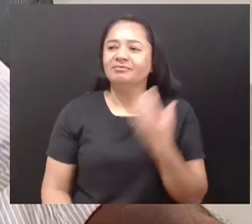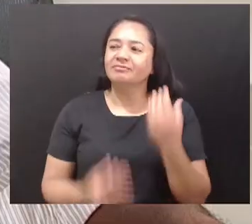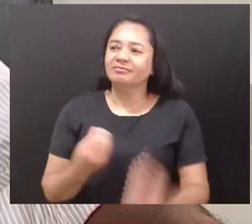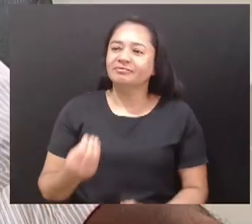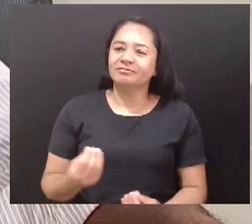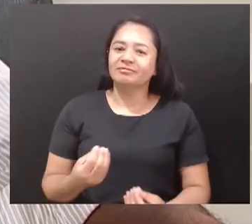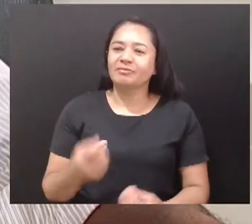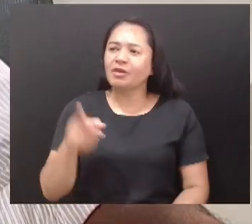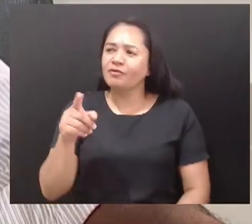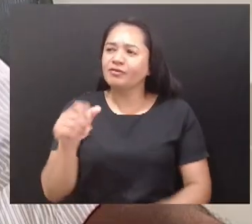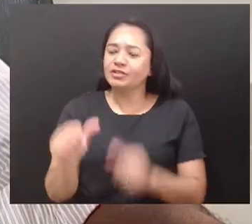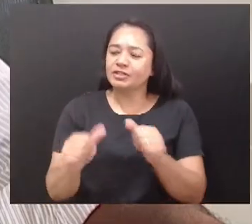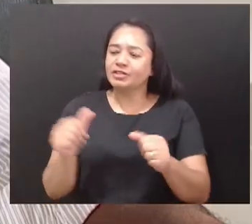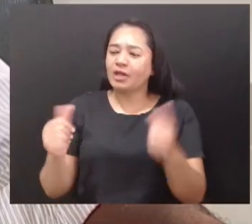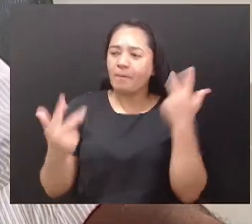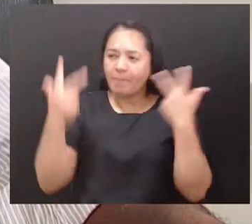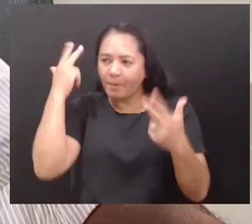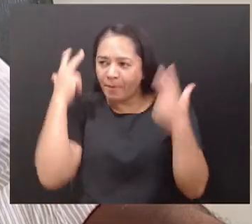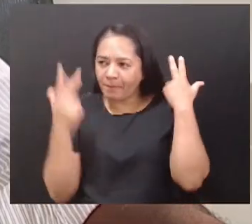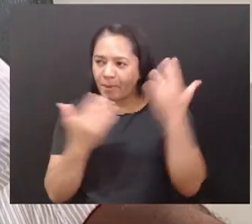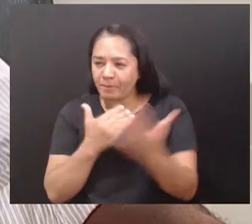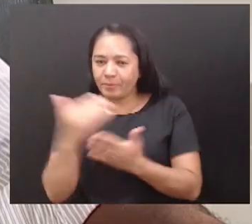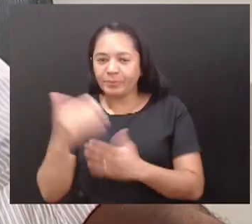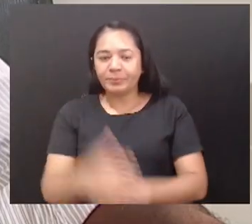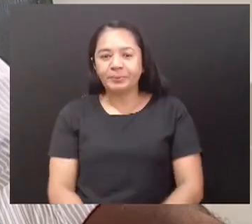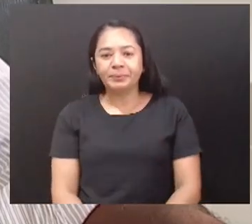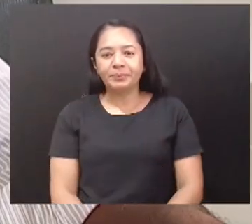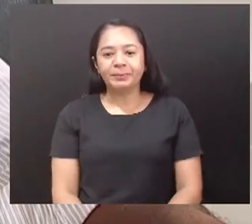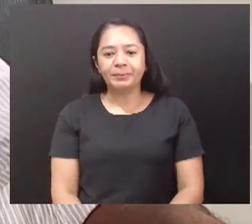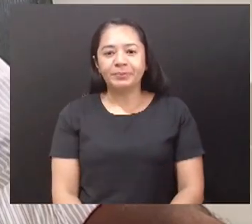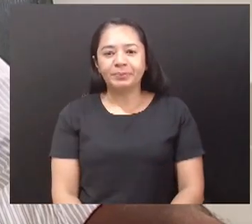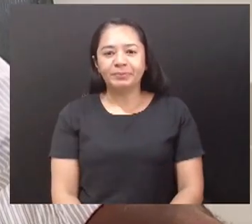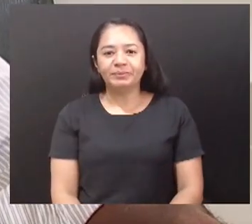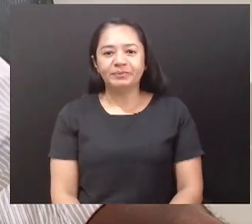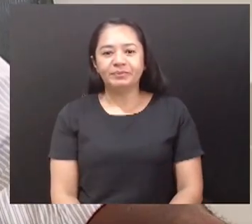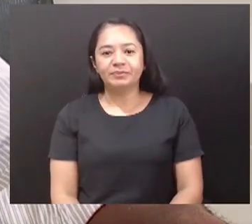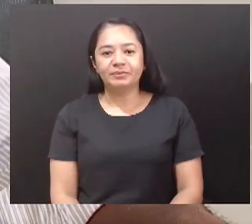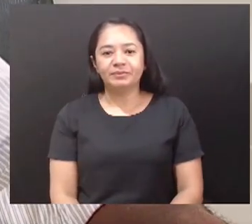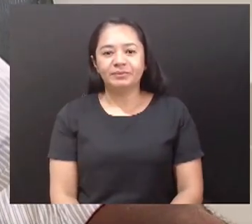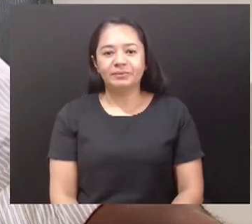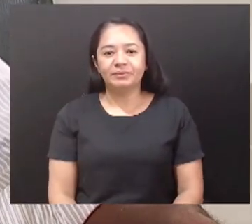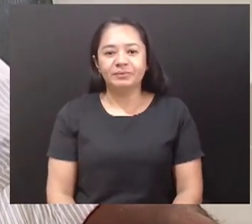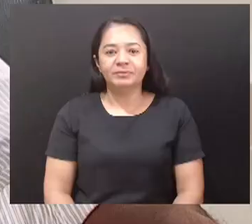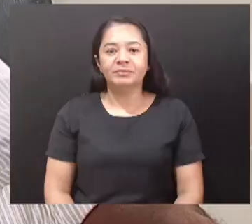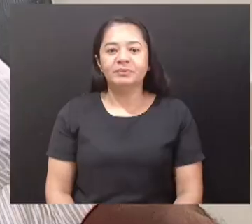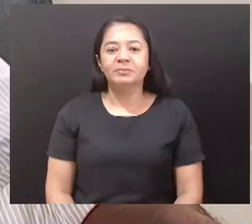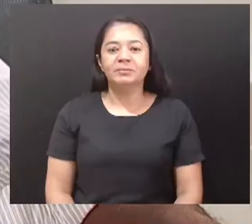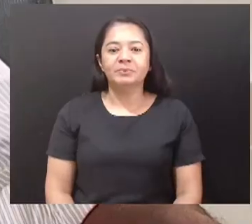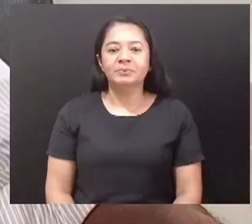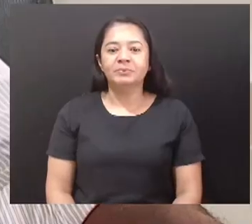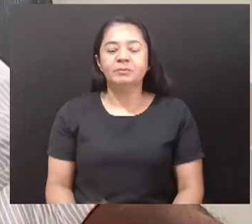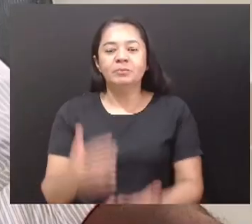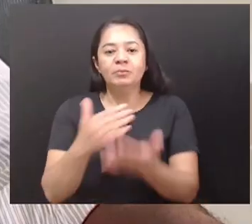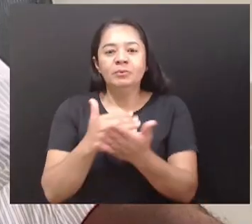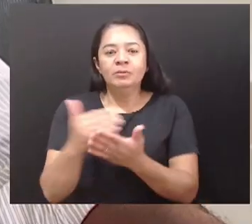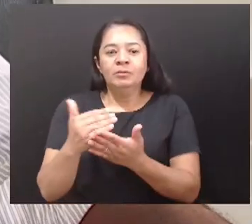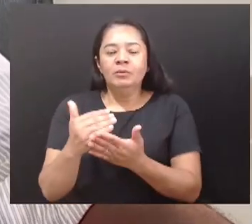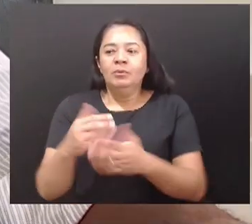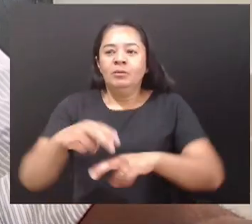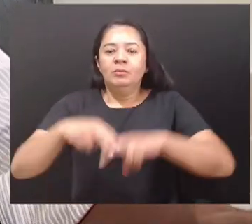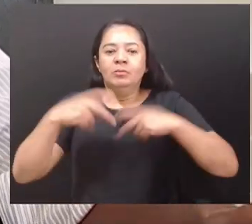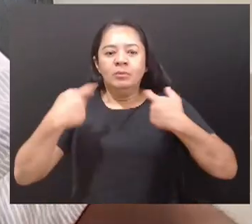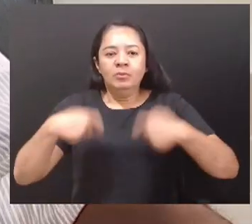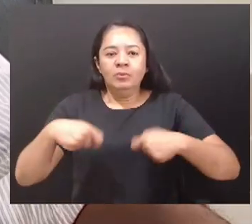cabeleireiro? É assim, Mina, foi uma necessidade, na verdade, porque em